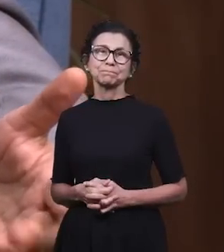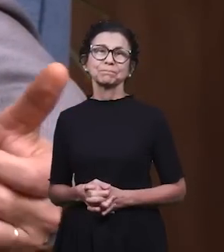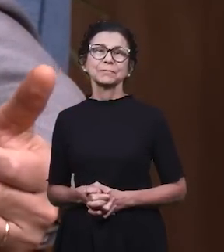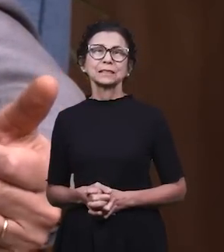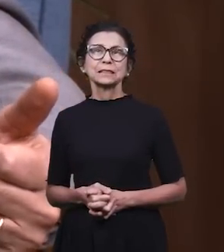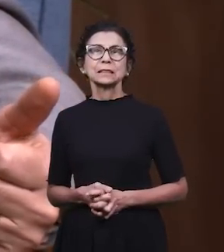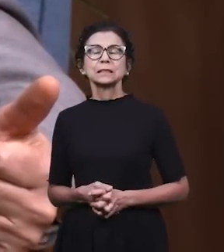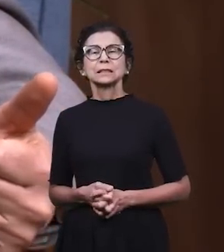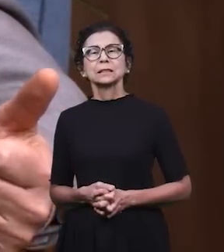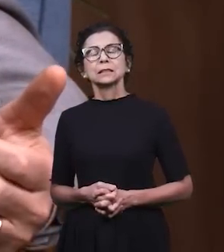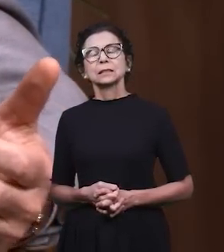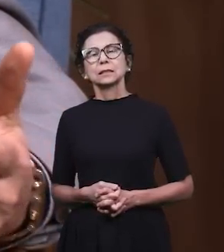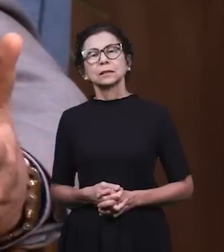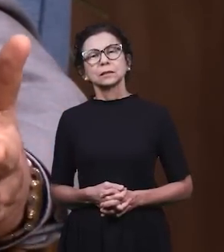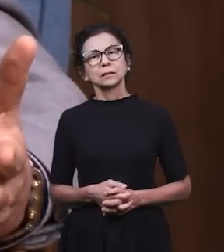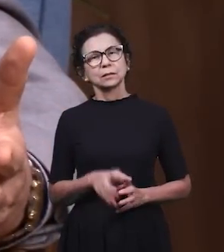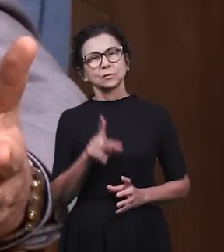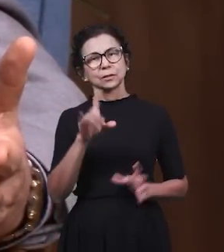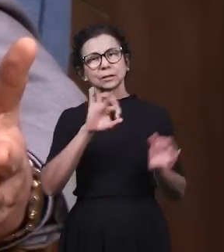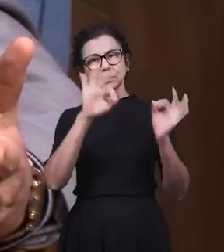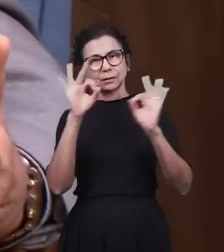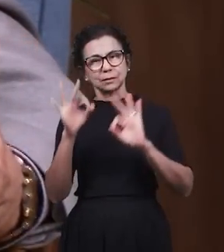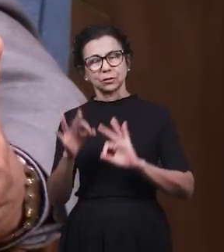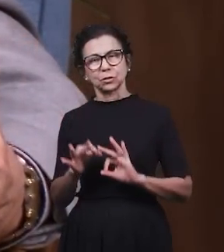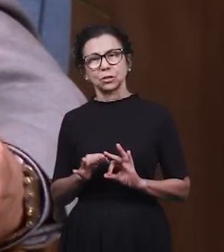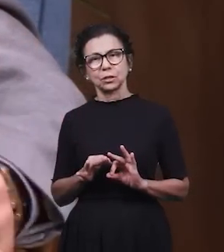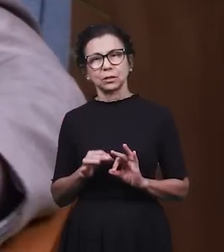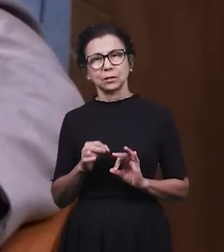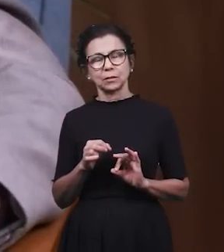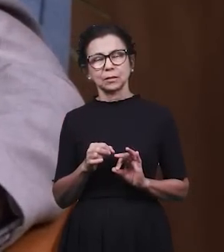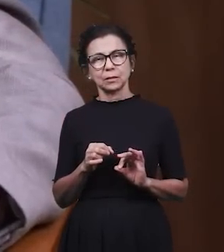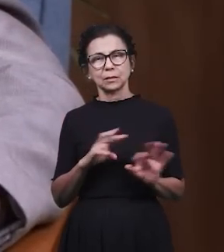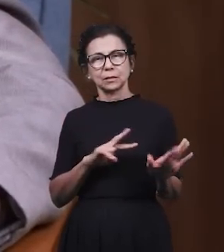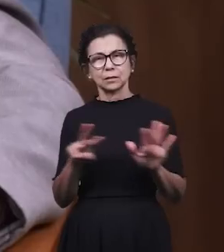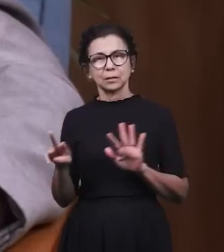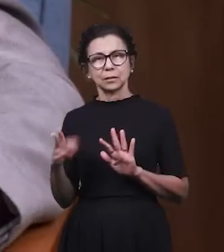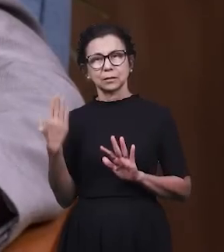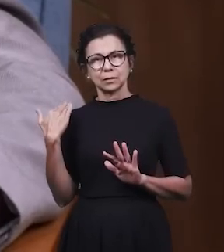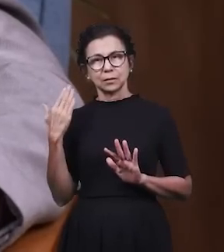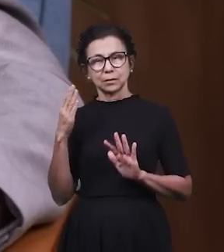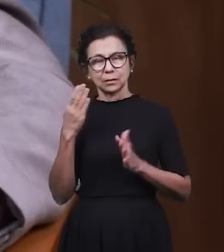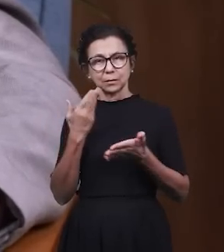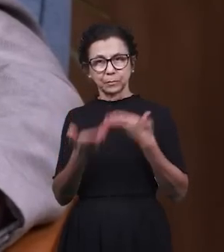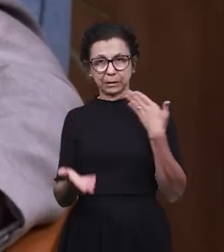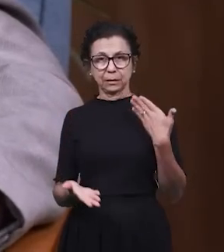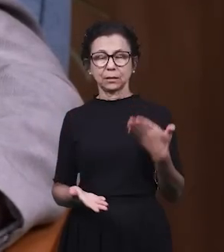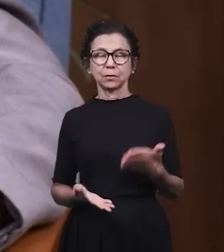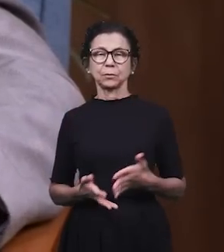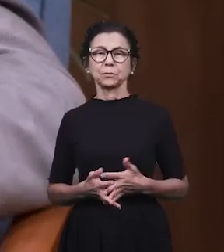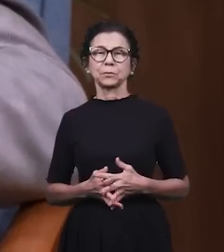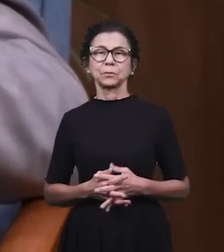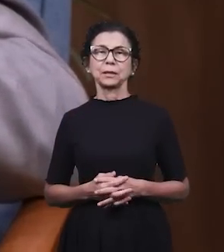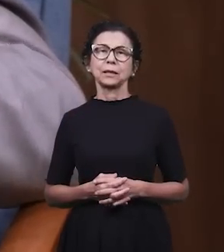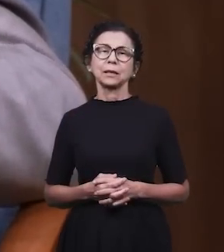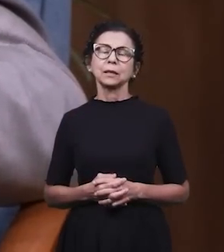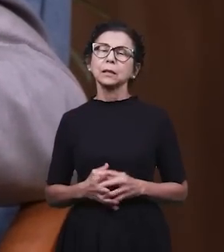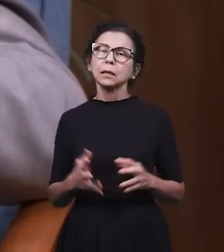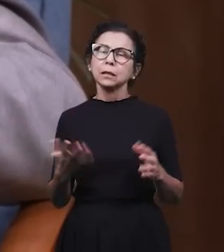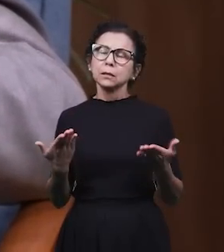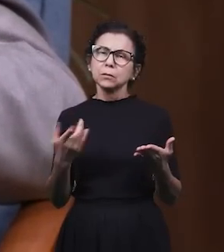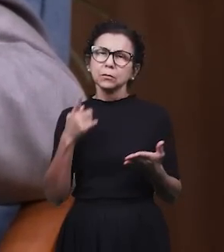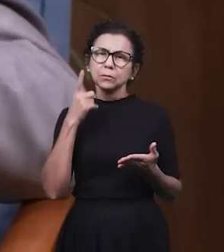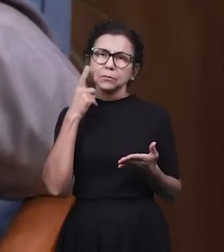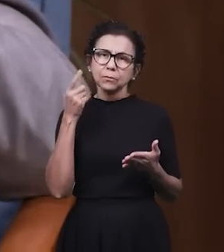que estávamos, né? E para você que está assistindo agora, se você não assistiu o programa da semana passada, no YouTube está lá, você